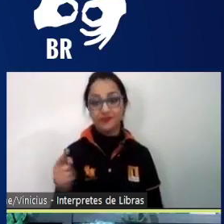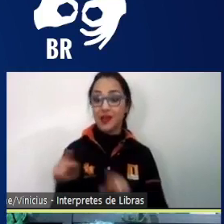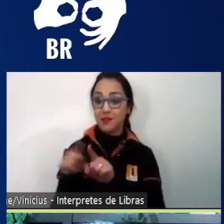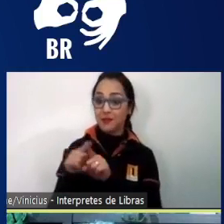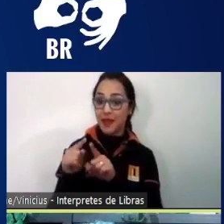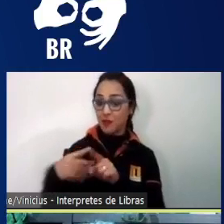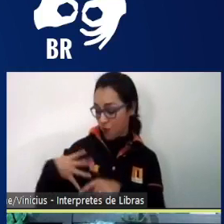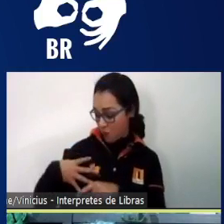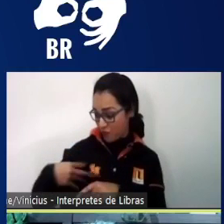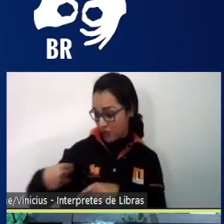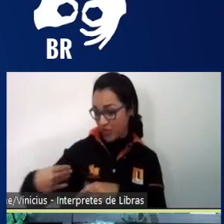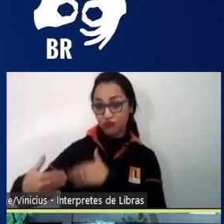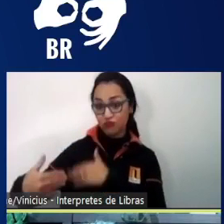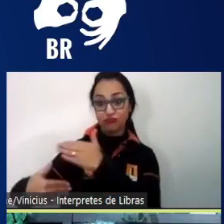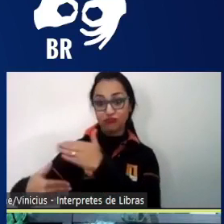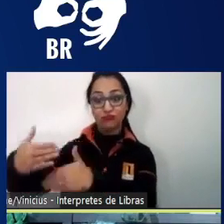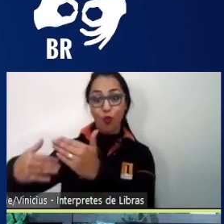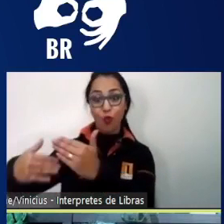futuras.